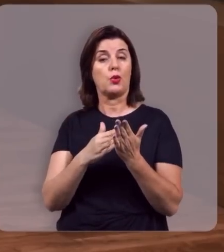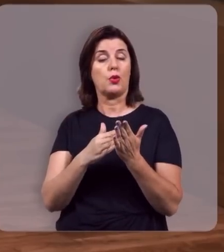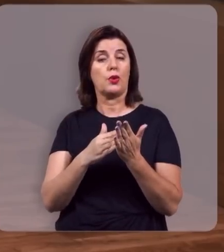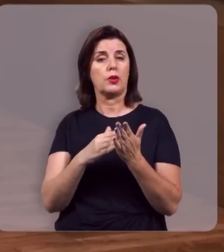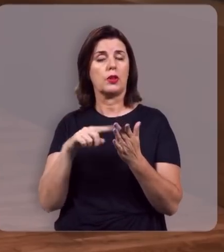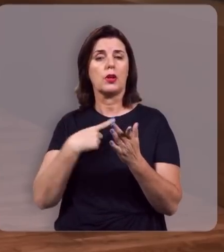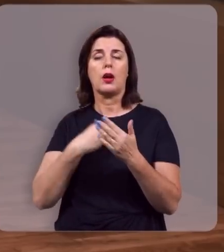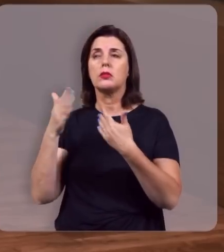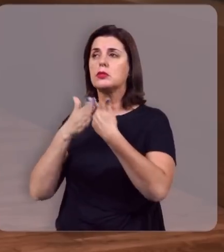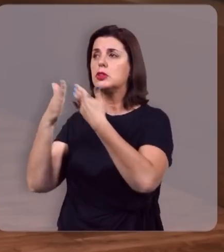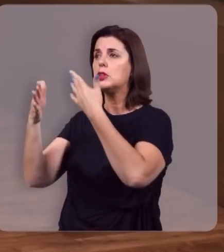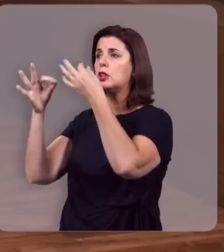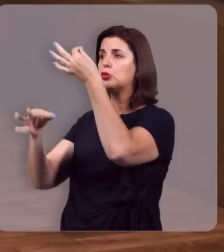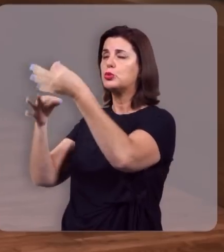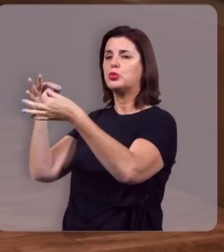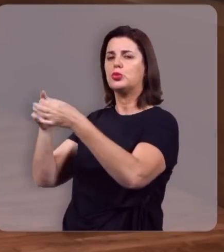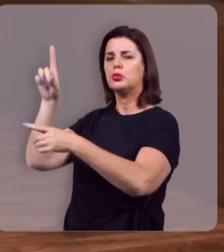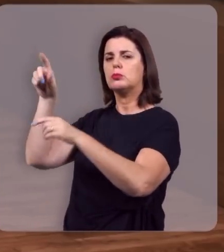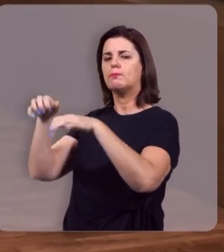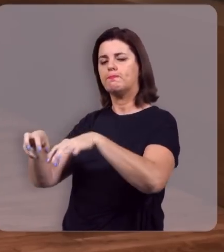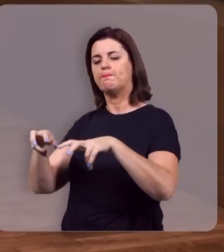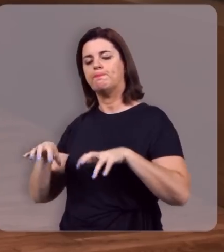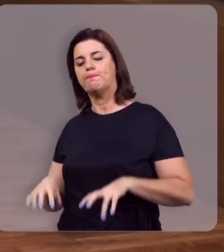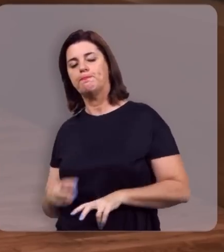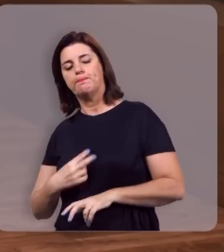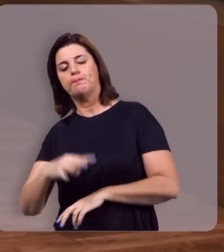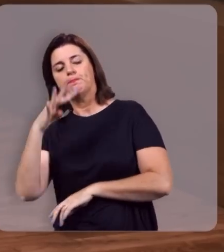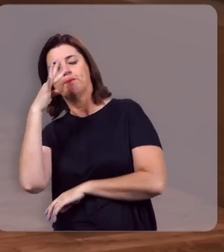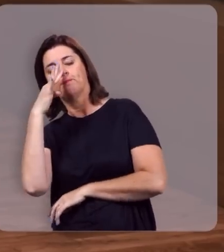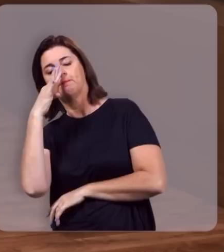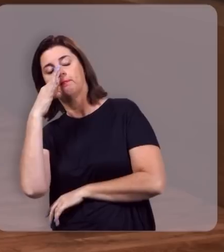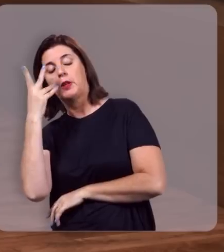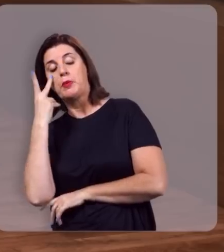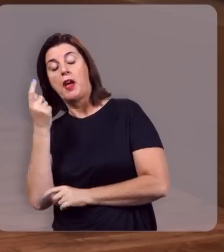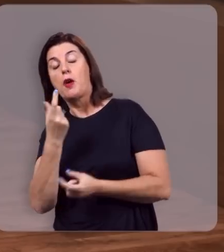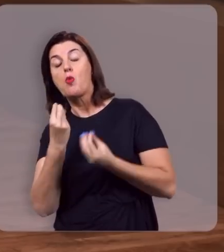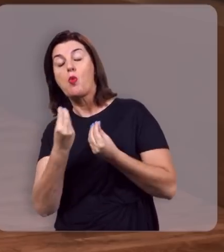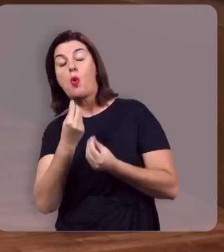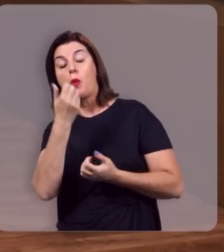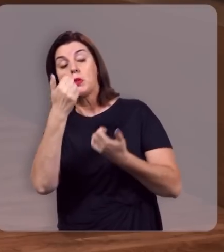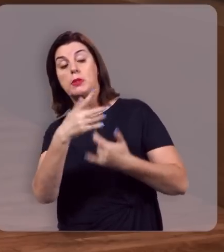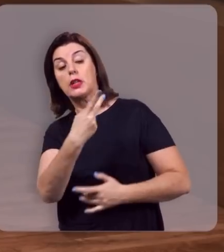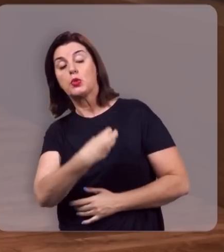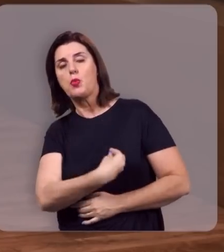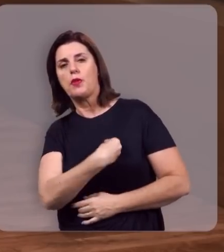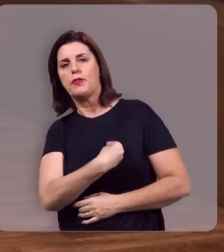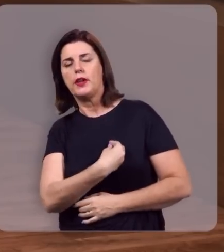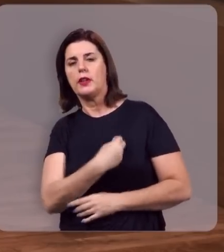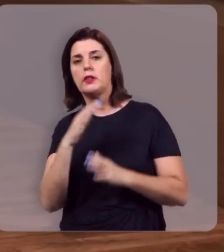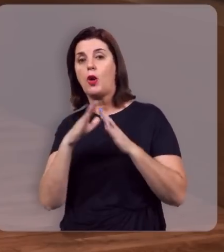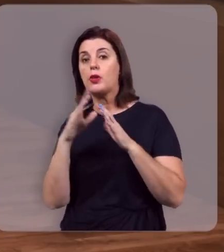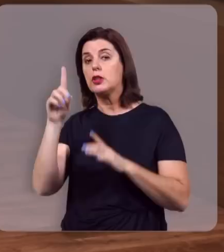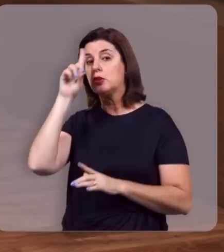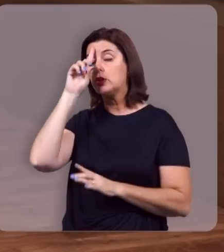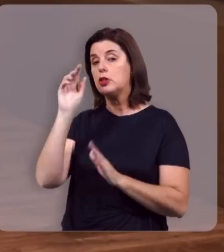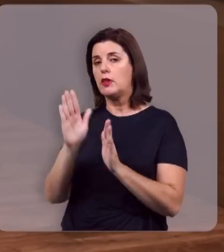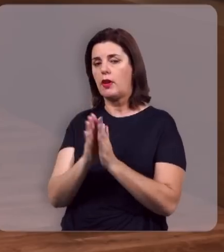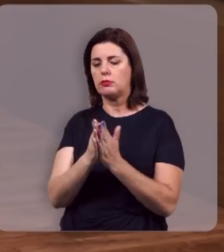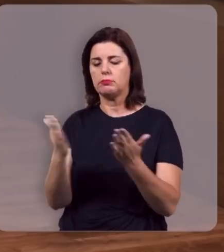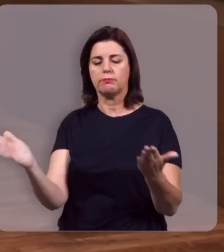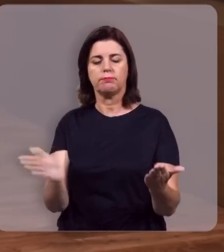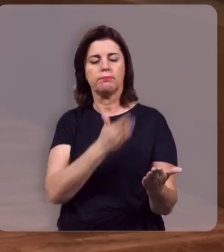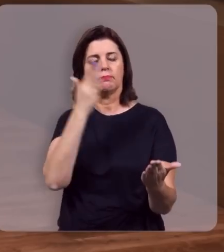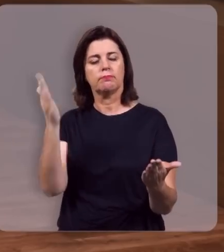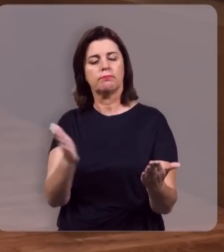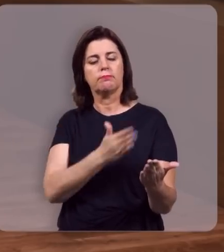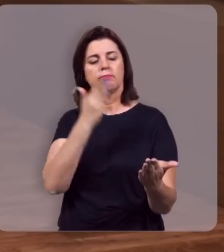que comparecer perante o tribunal de Deus para dar contas da nossa vida. Naquele grande dia, os livros serão abertos